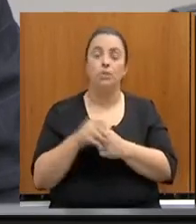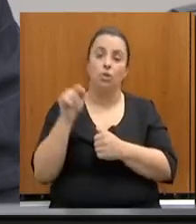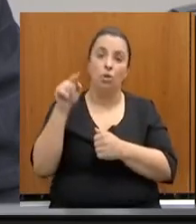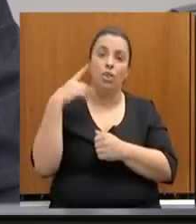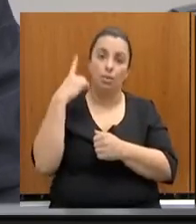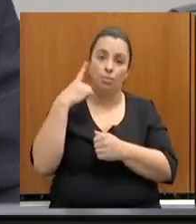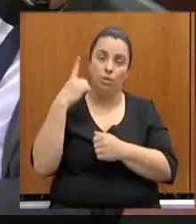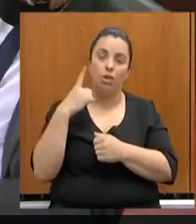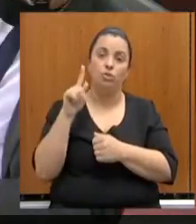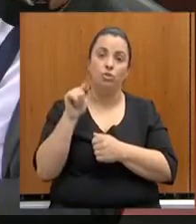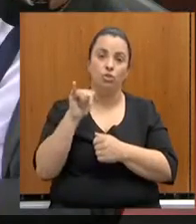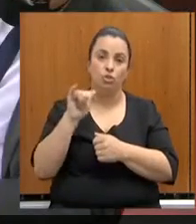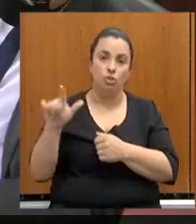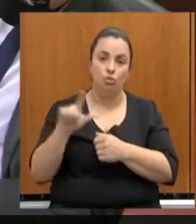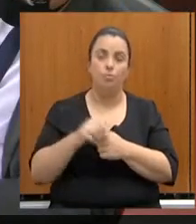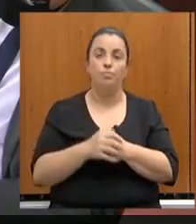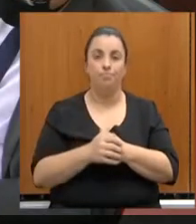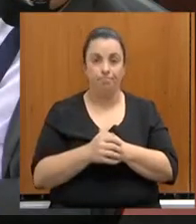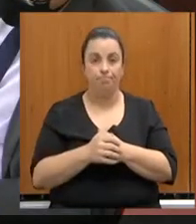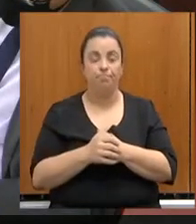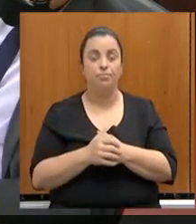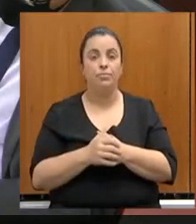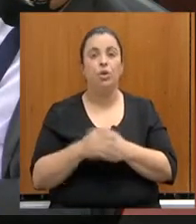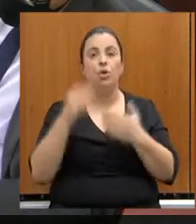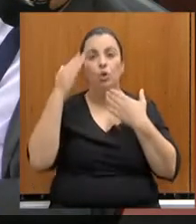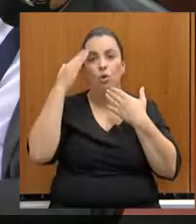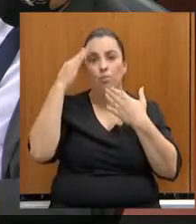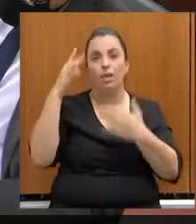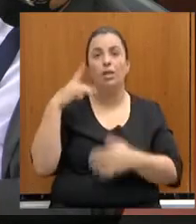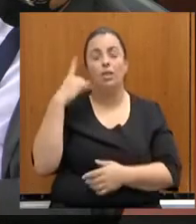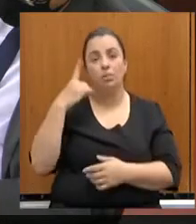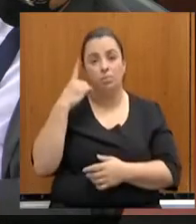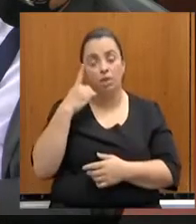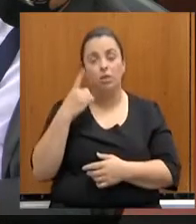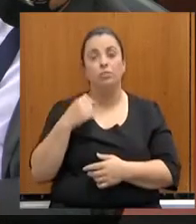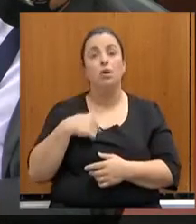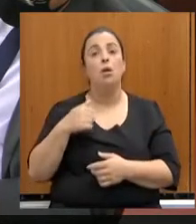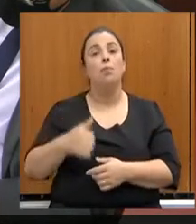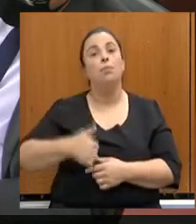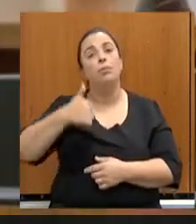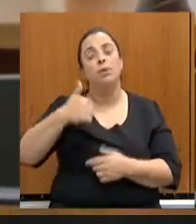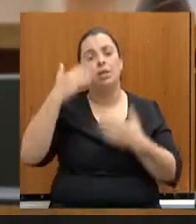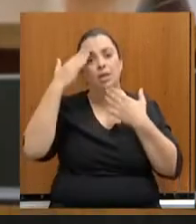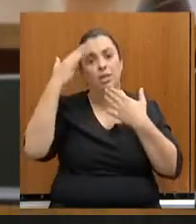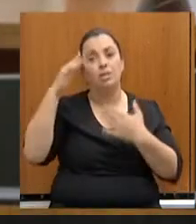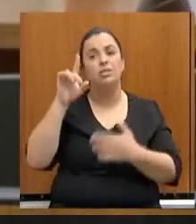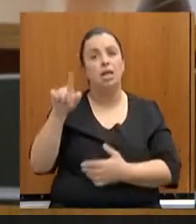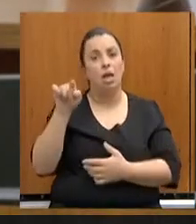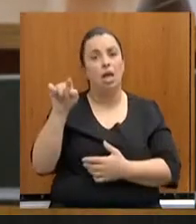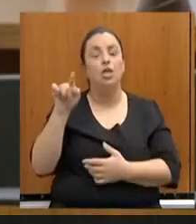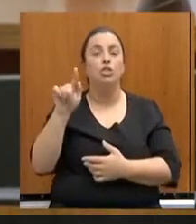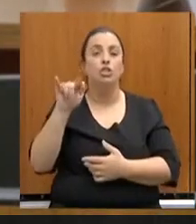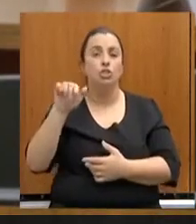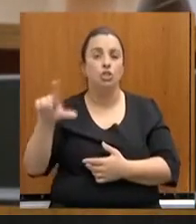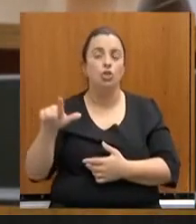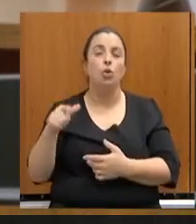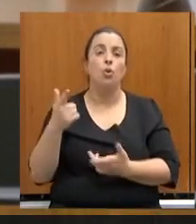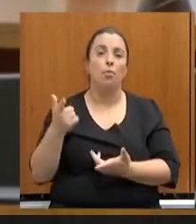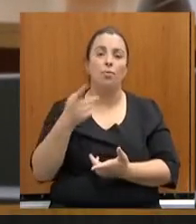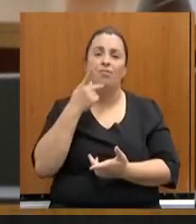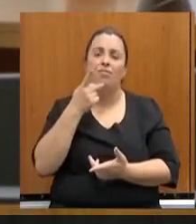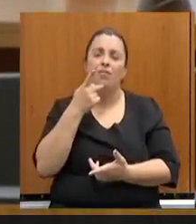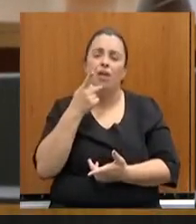do deputado Gil Pedro bom obrigada tá Noraldino primeiro agradecer o deputado Gil pela diferencial nosso